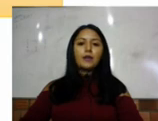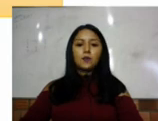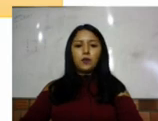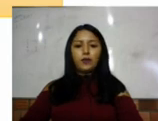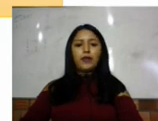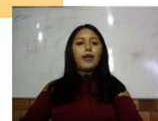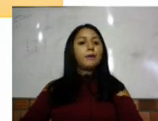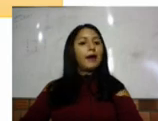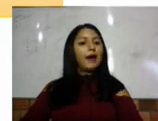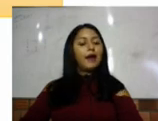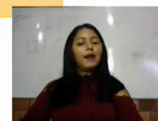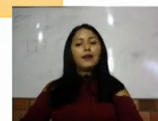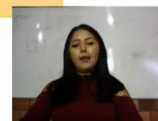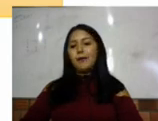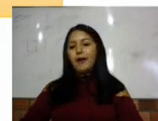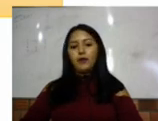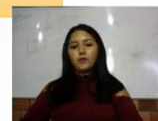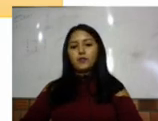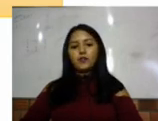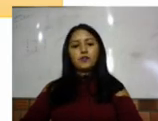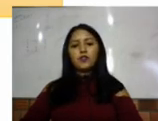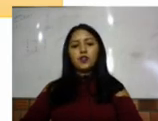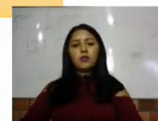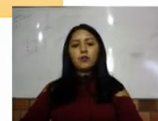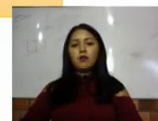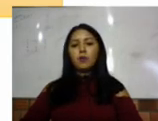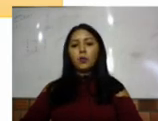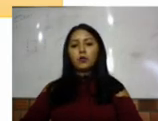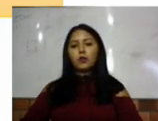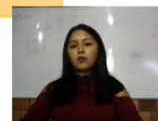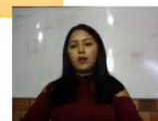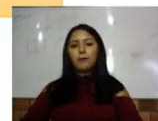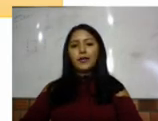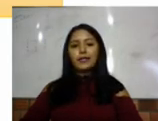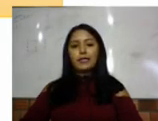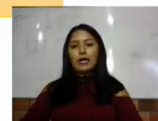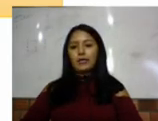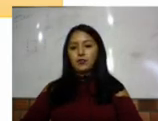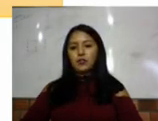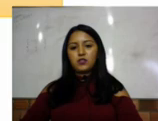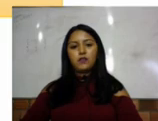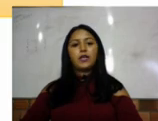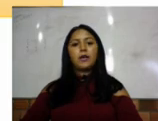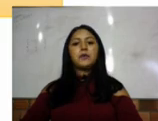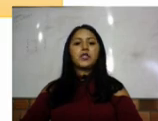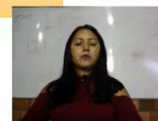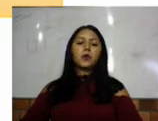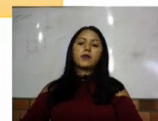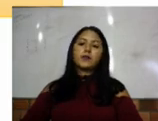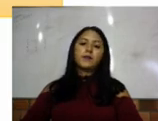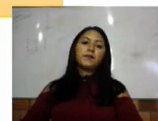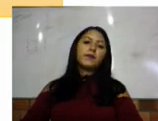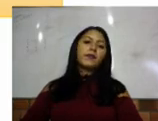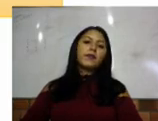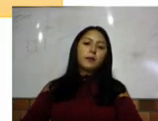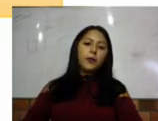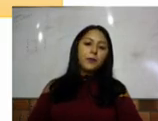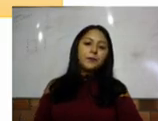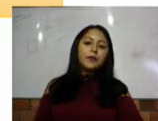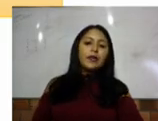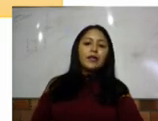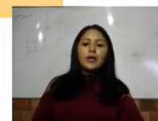lá açúcar elimar lamar ou seja sentido não muda não cabe nada gente fica mesma coisa